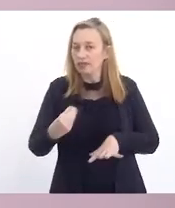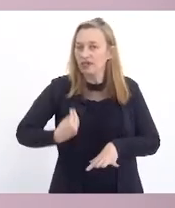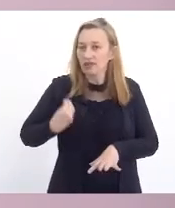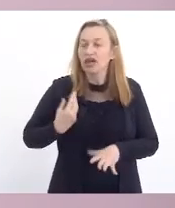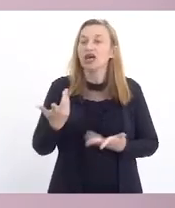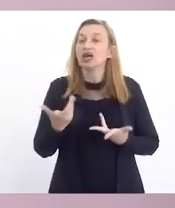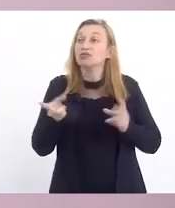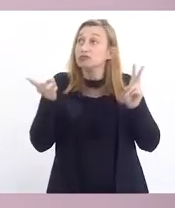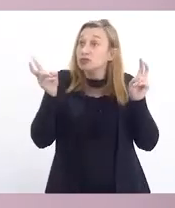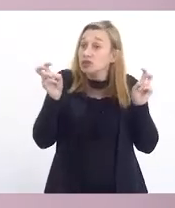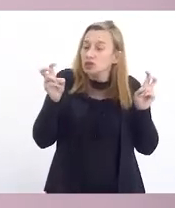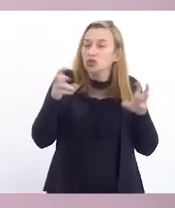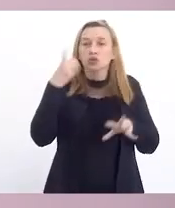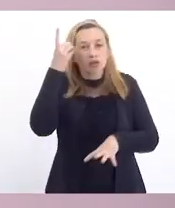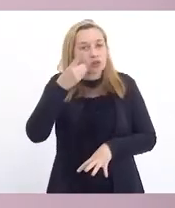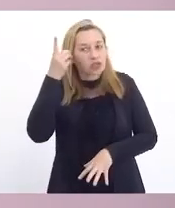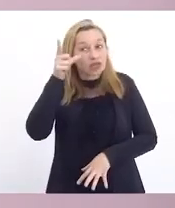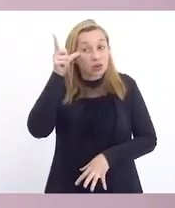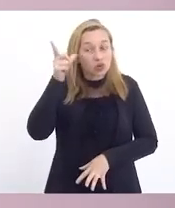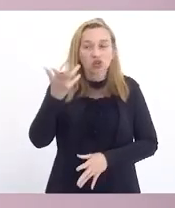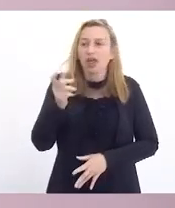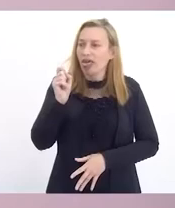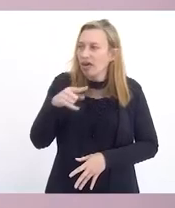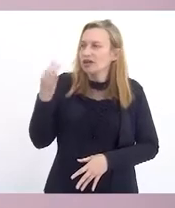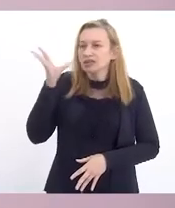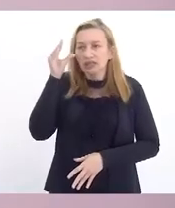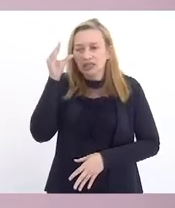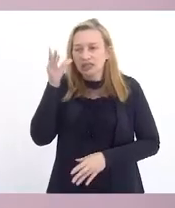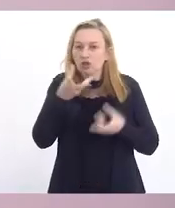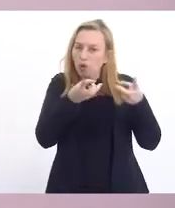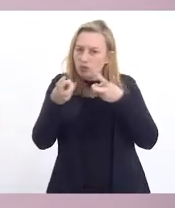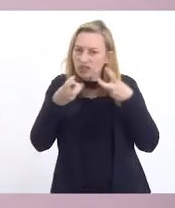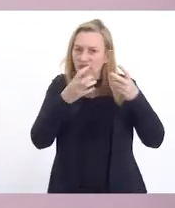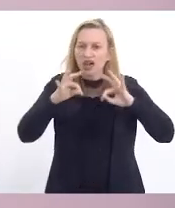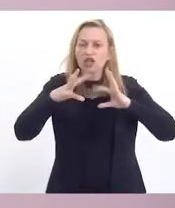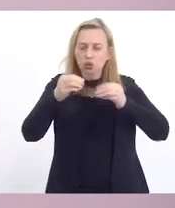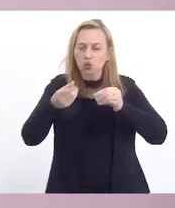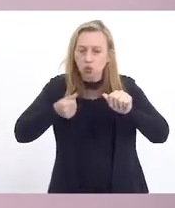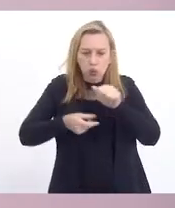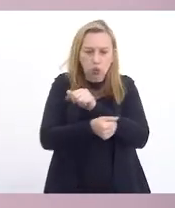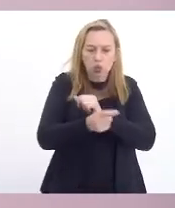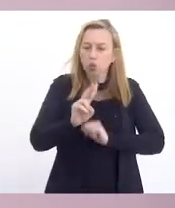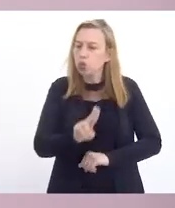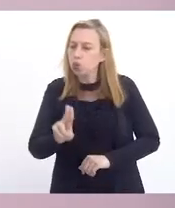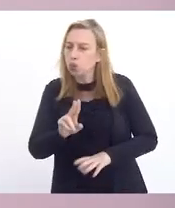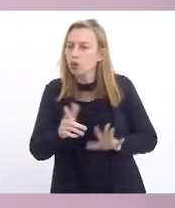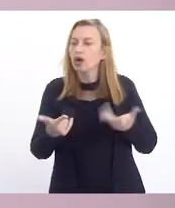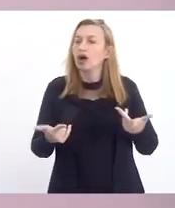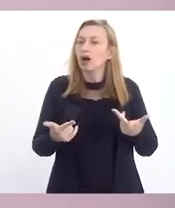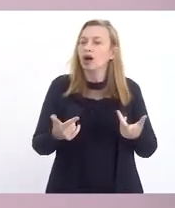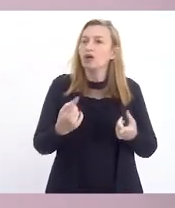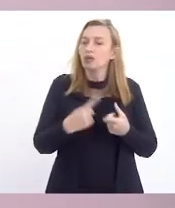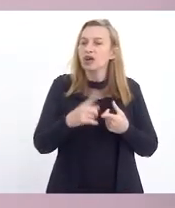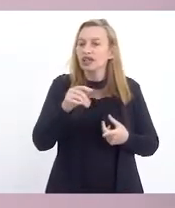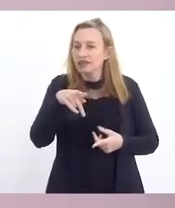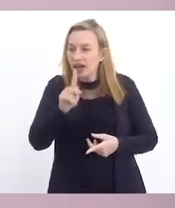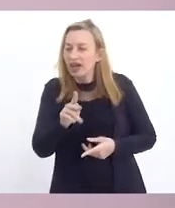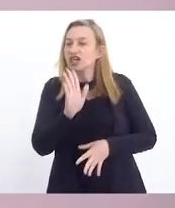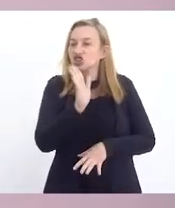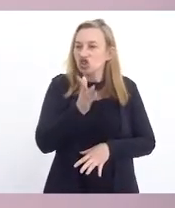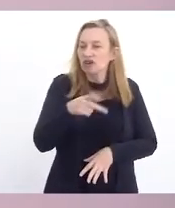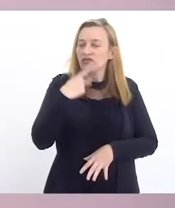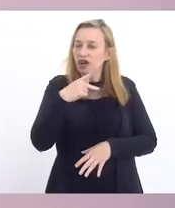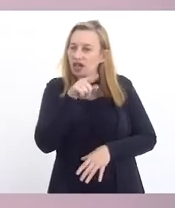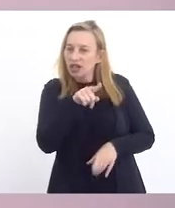nessa situação, deputada Lucinha, é muito interessante observar todos esses investimentos que estão sendo feitos, porque no TAC já coloca lá também